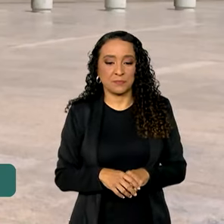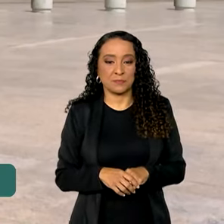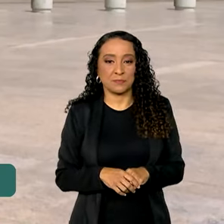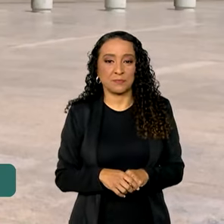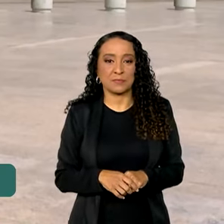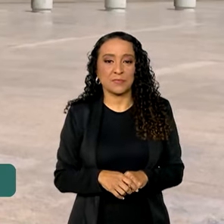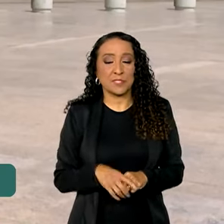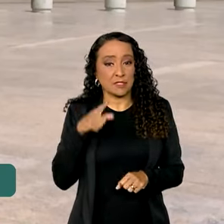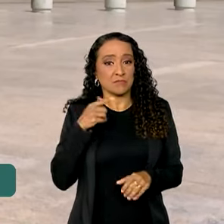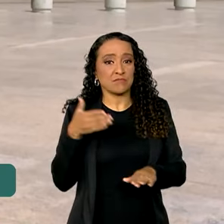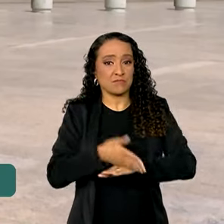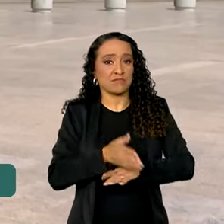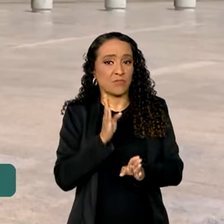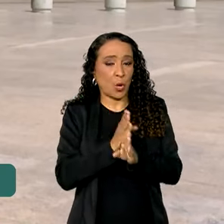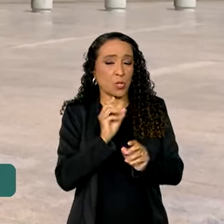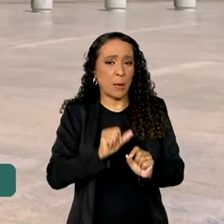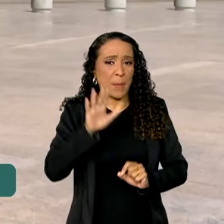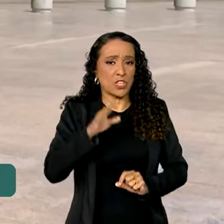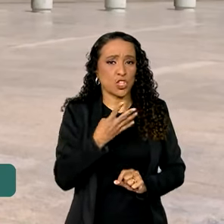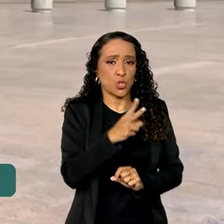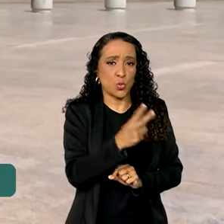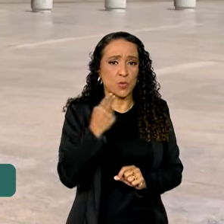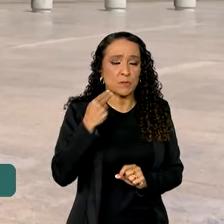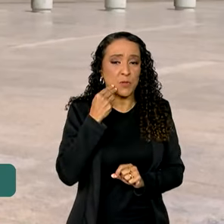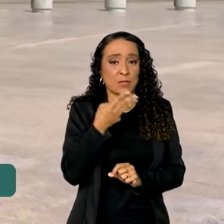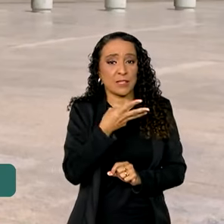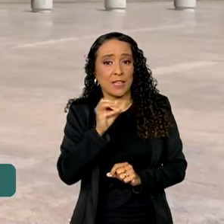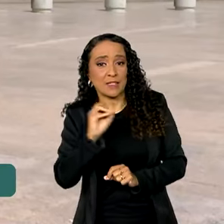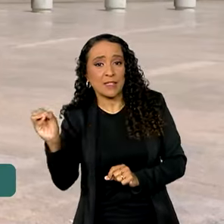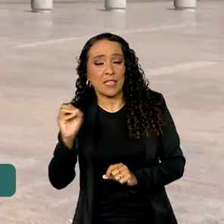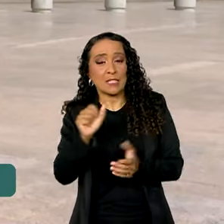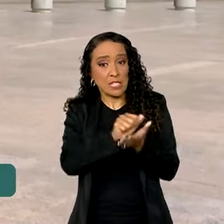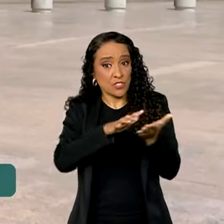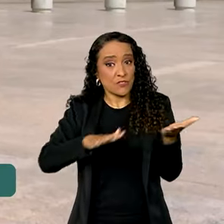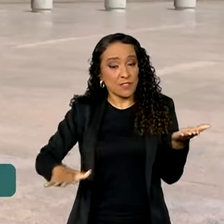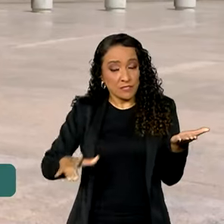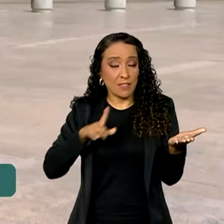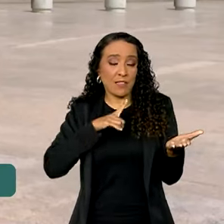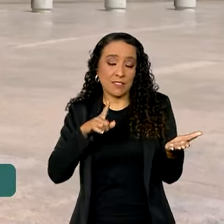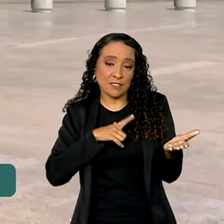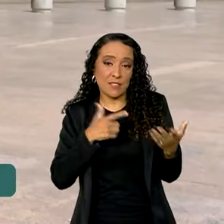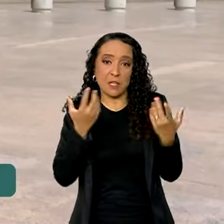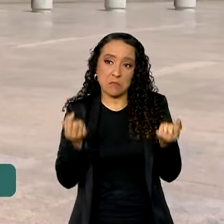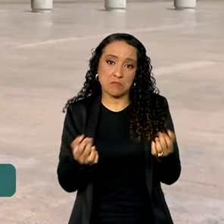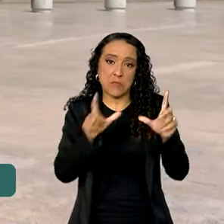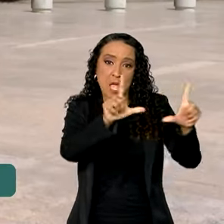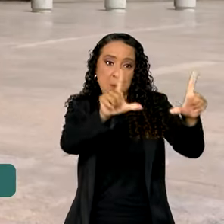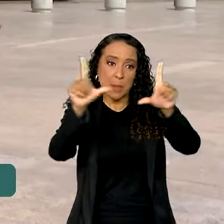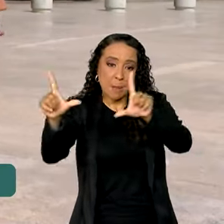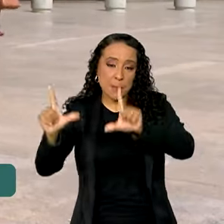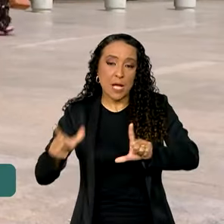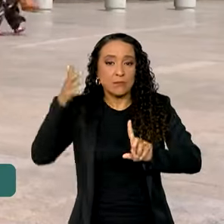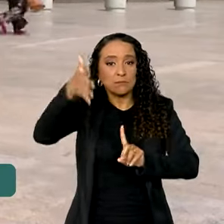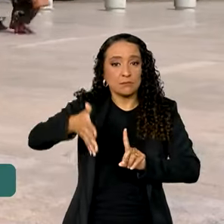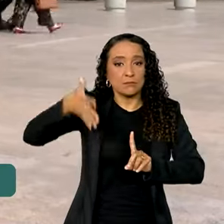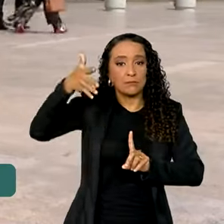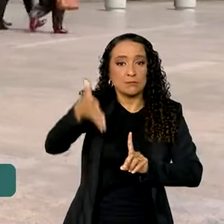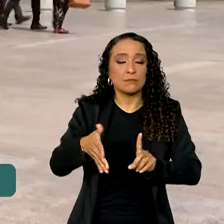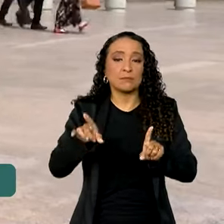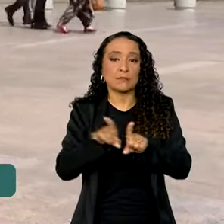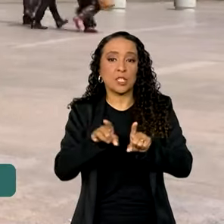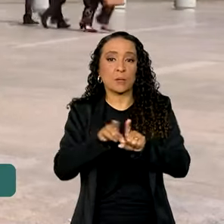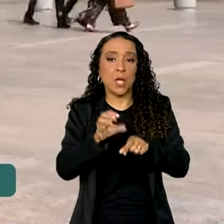visite.museu.org.br e lá você encontra mais de 2.300 atividades, como exposições, palestras